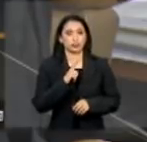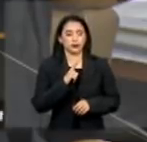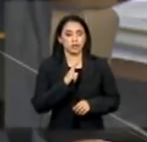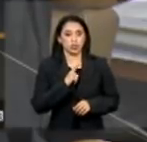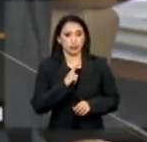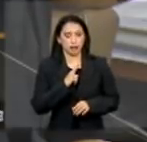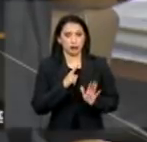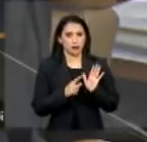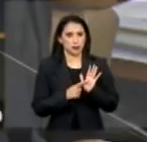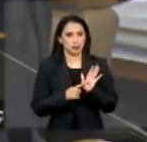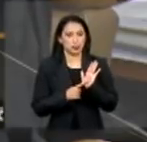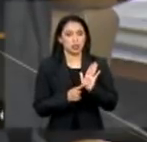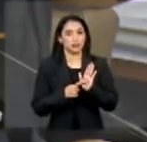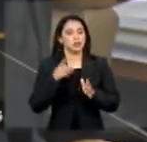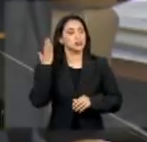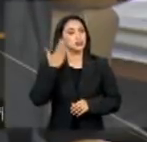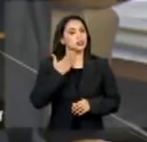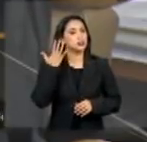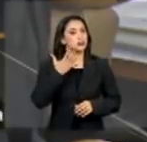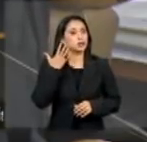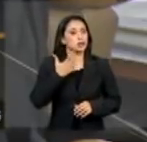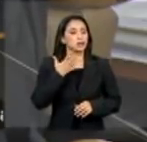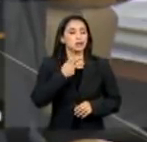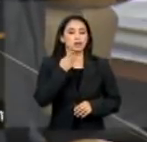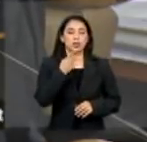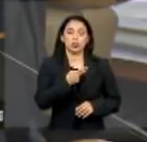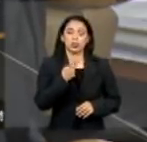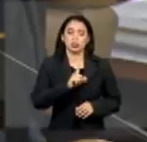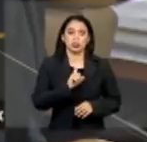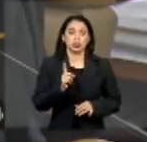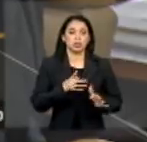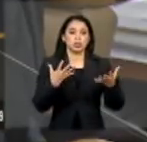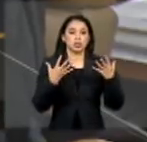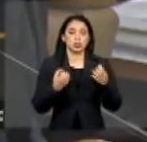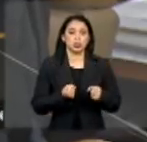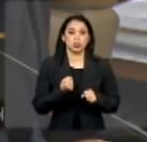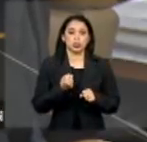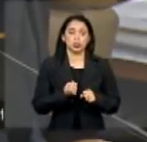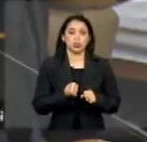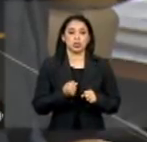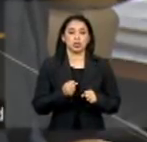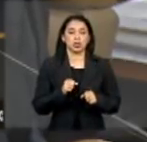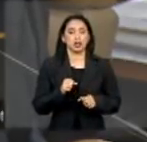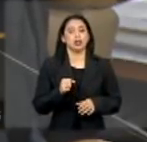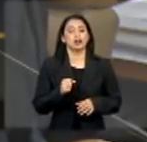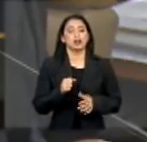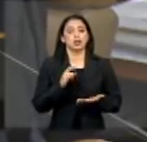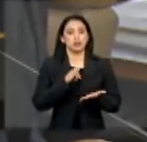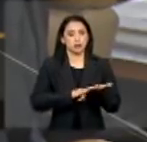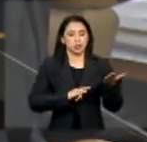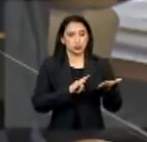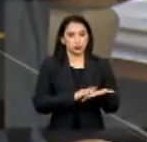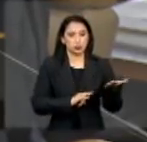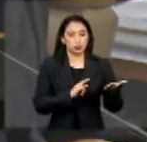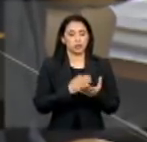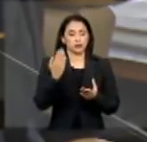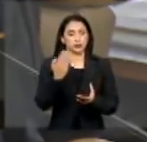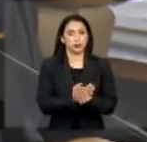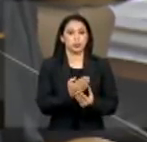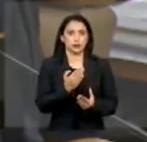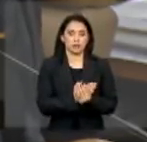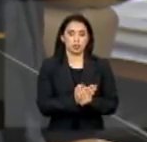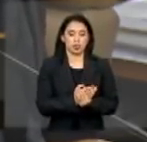manifestações orais não se coaduna até mesmo materialmente com a necessária coordenação do processo